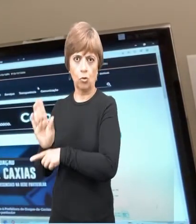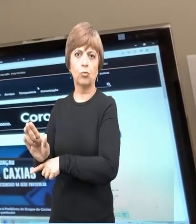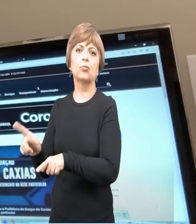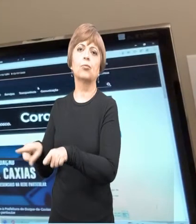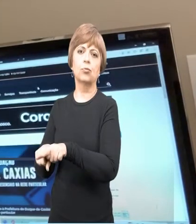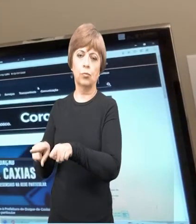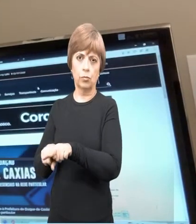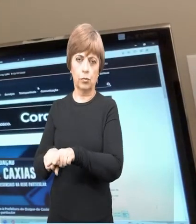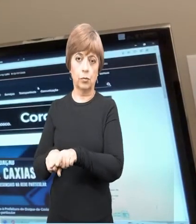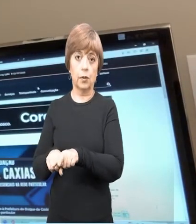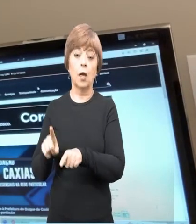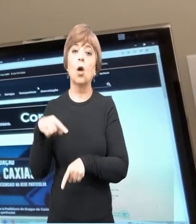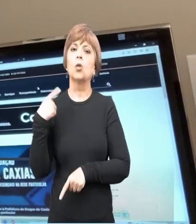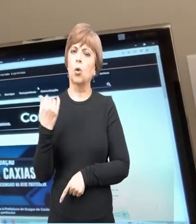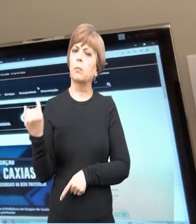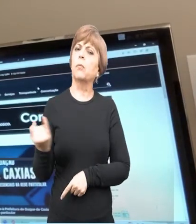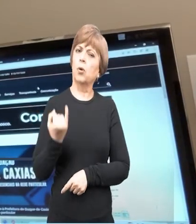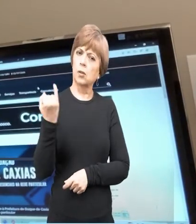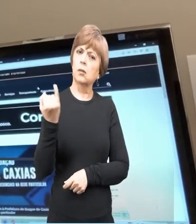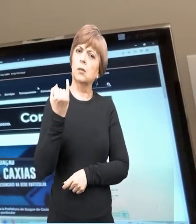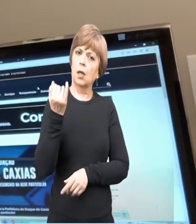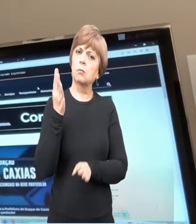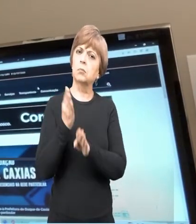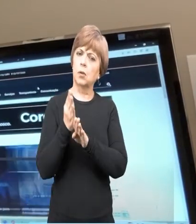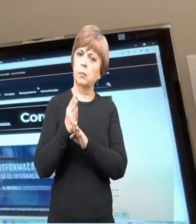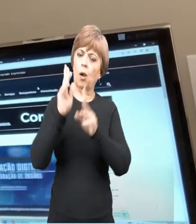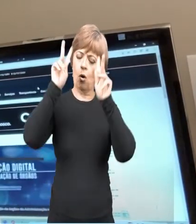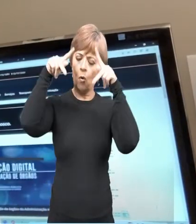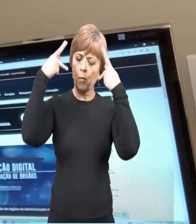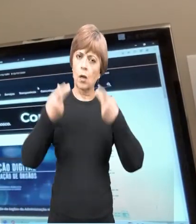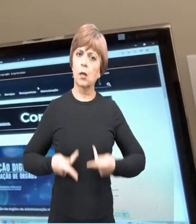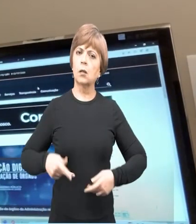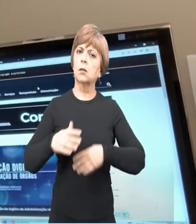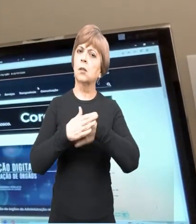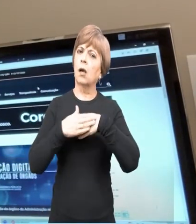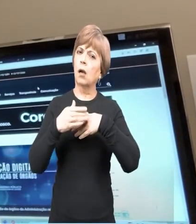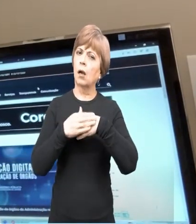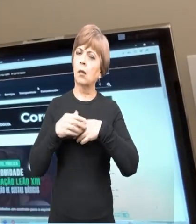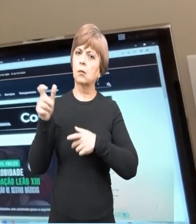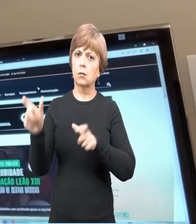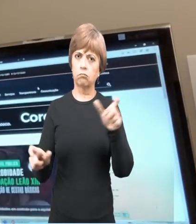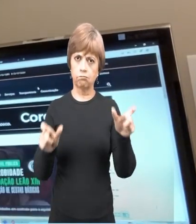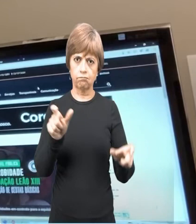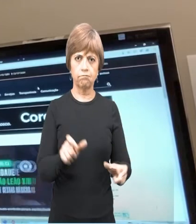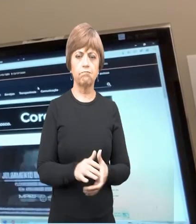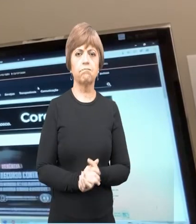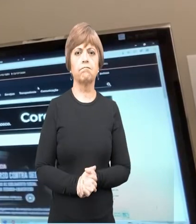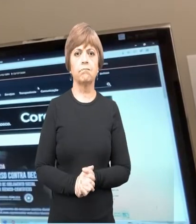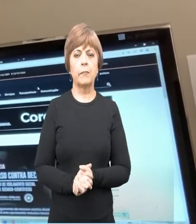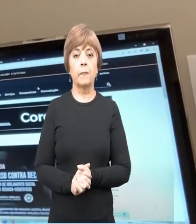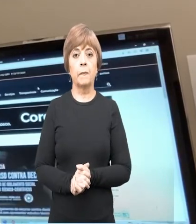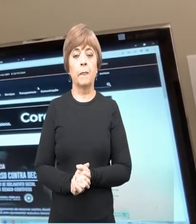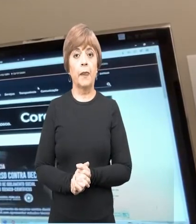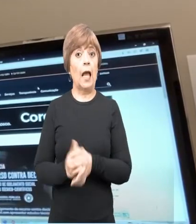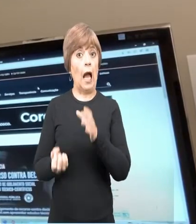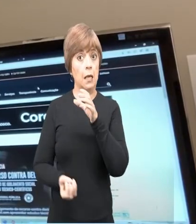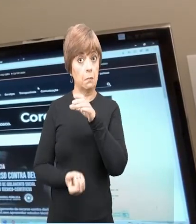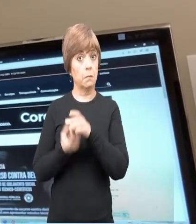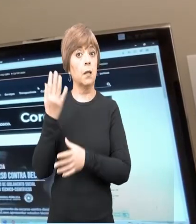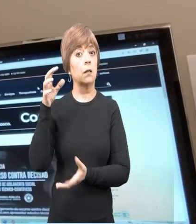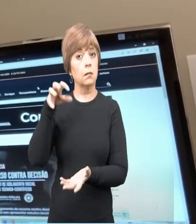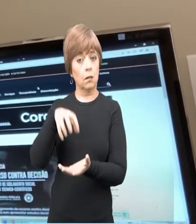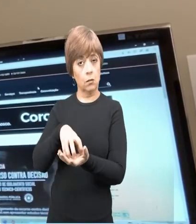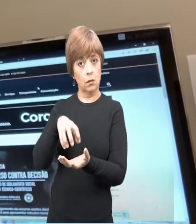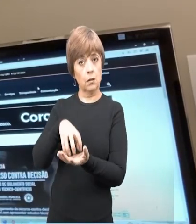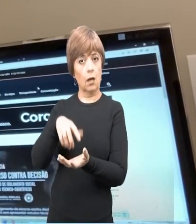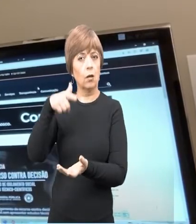gente entende muito importante para a humanização do atendimento nessa unidade de saúde. Mesmo depois da implantação dessa central